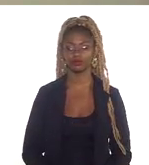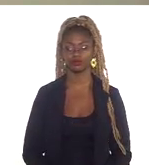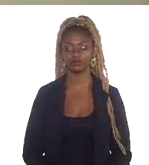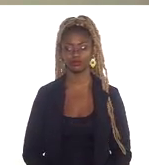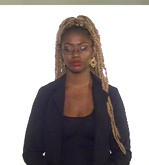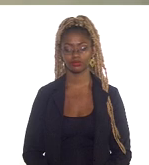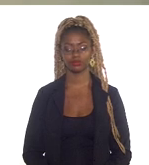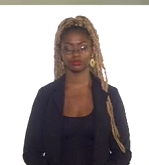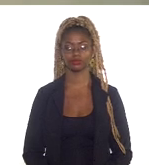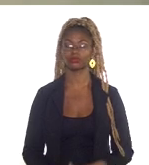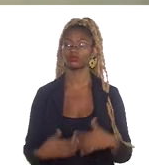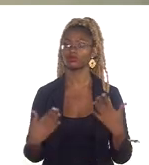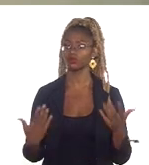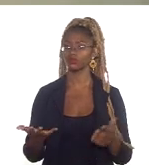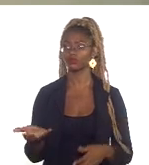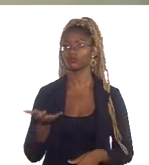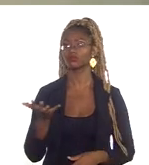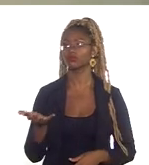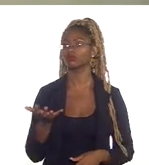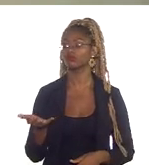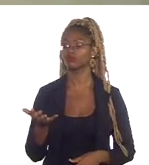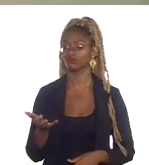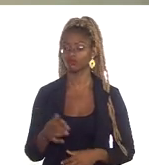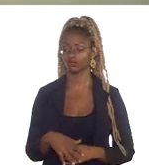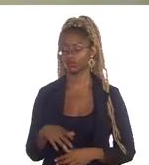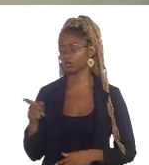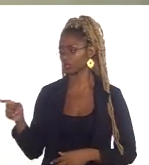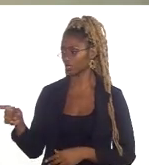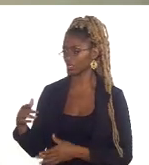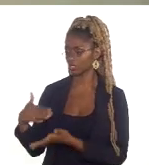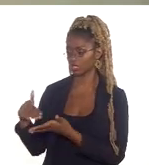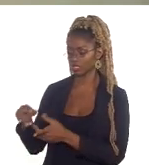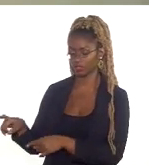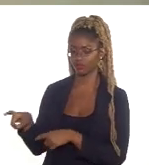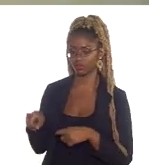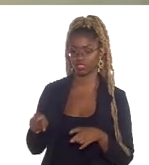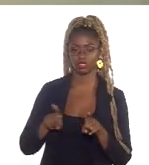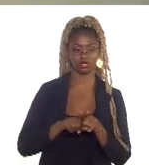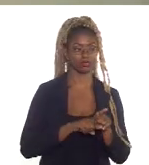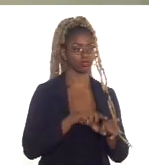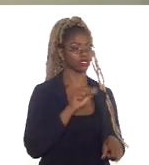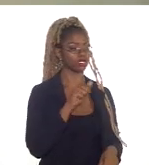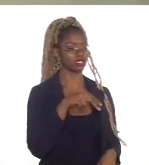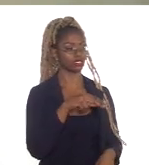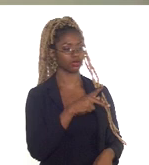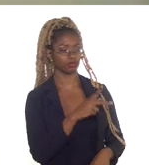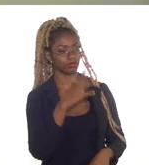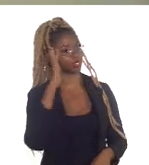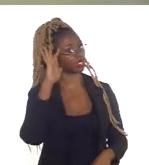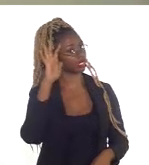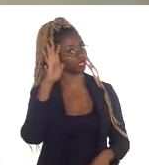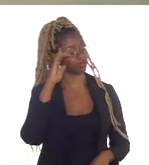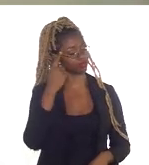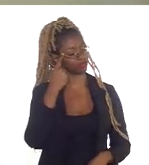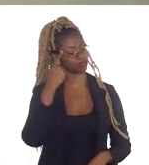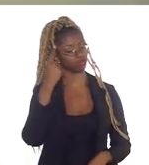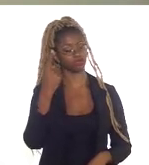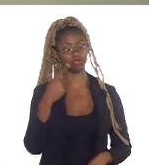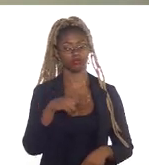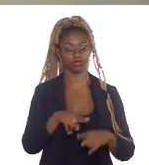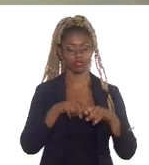Então, eu queria que tanto a Fazenda quanto a ANP refletisse, né? Porque eu não